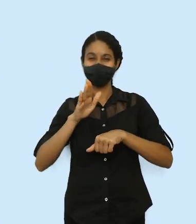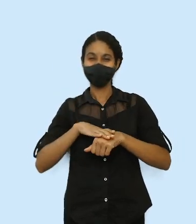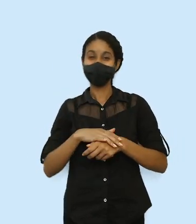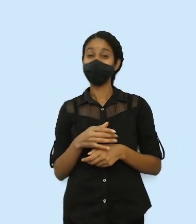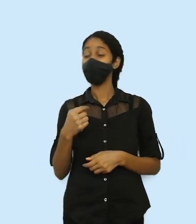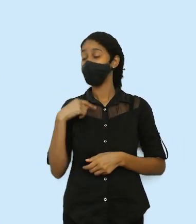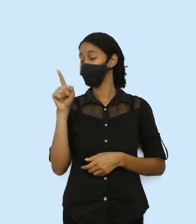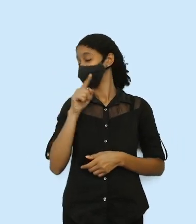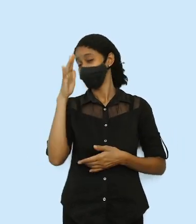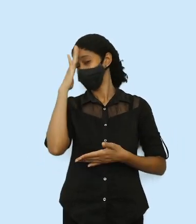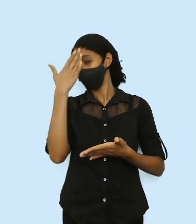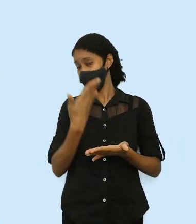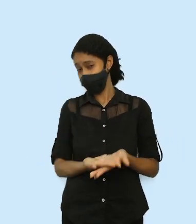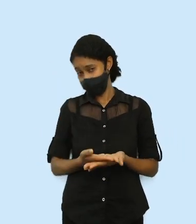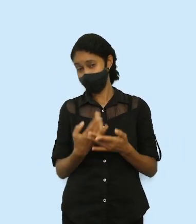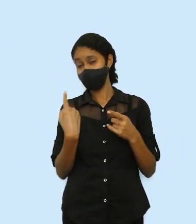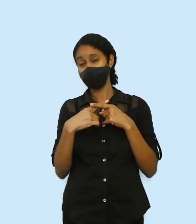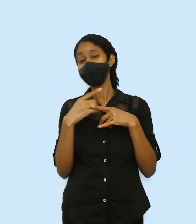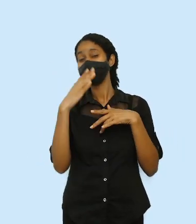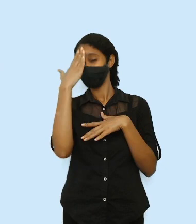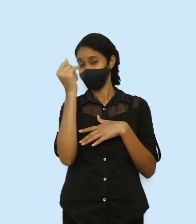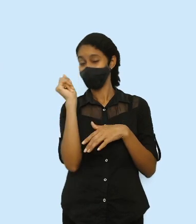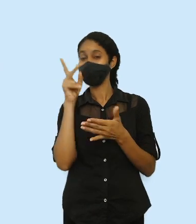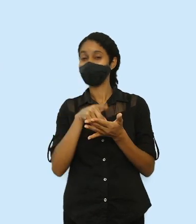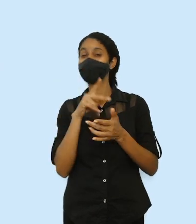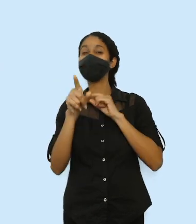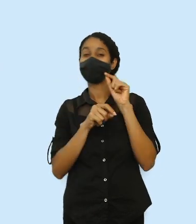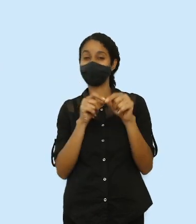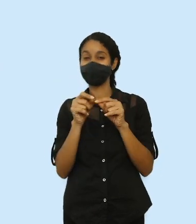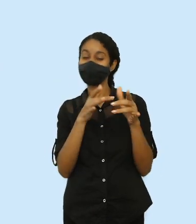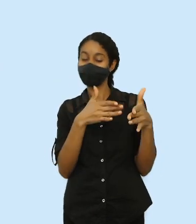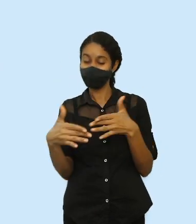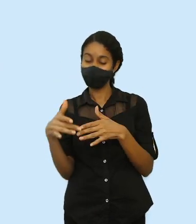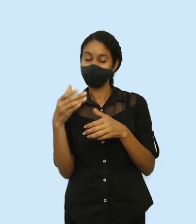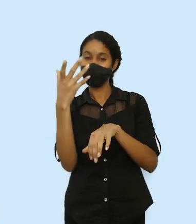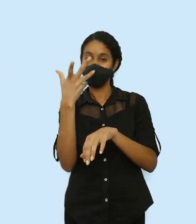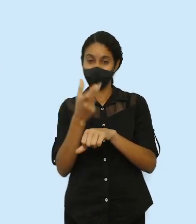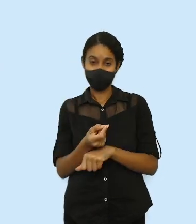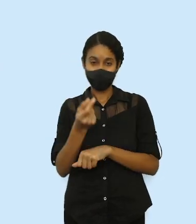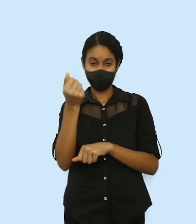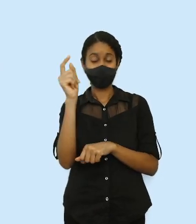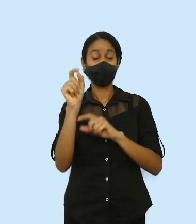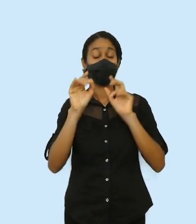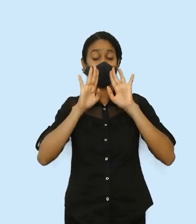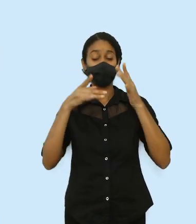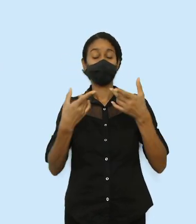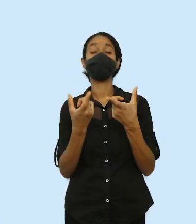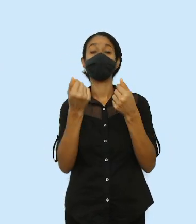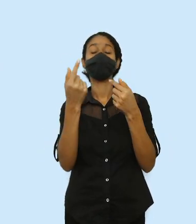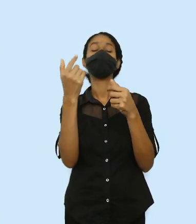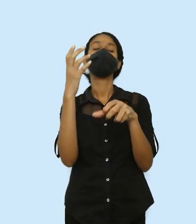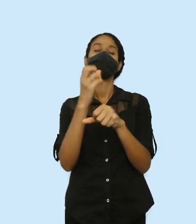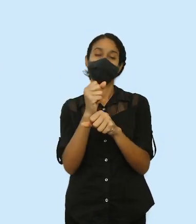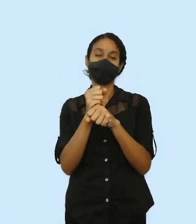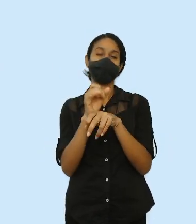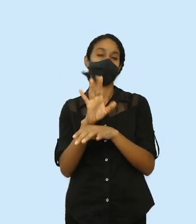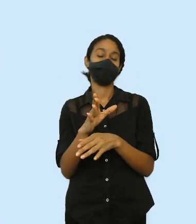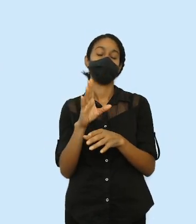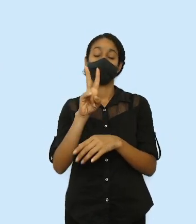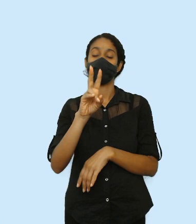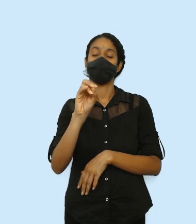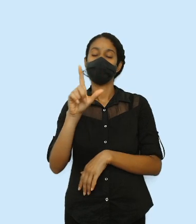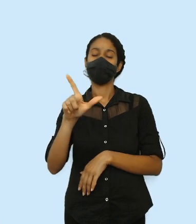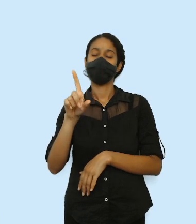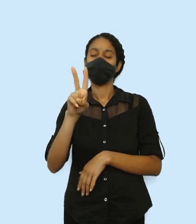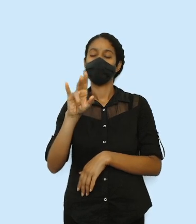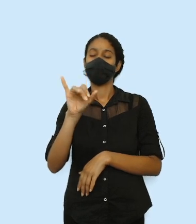muito nisso, porque de fato a gente sabe que o modo de produção capitalista ele é focado no lucro. Então, embora o volvismo ele